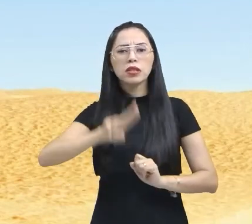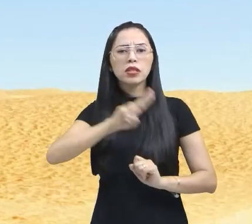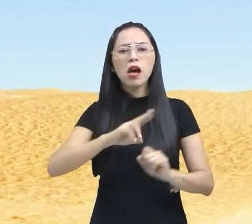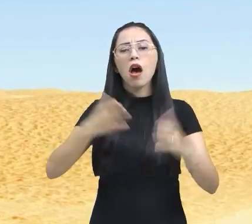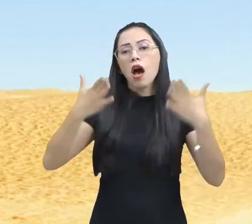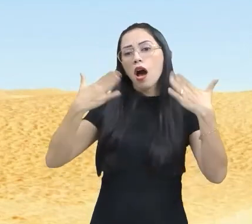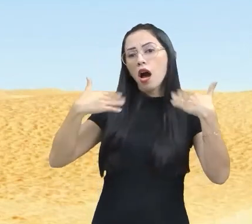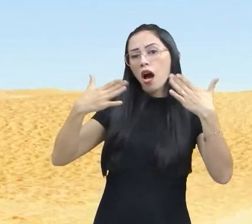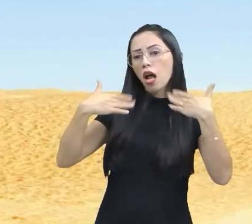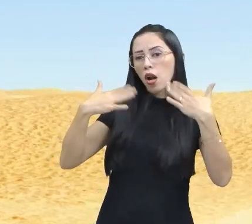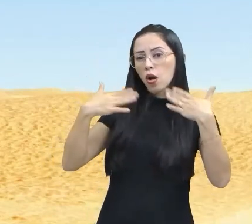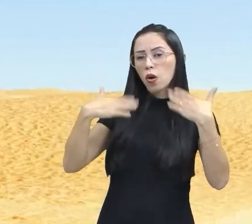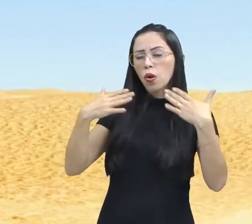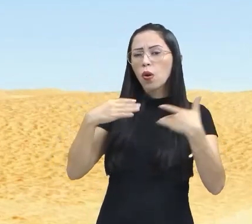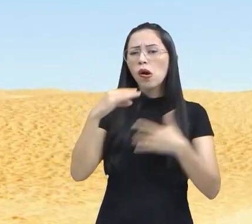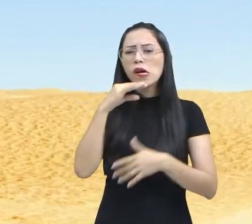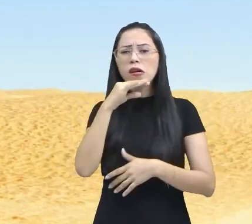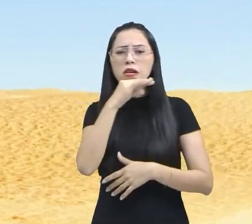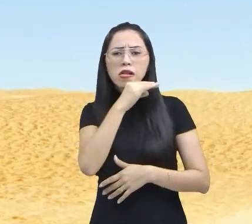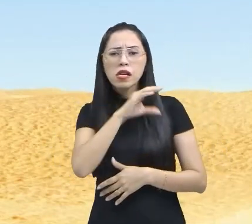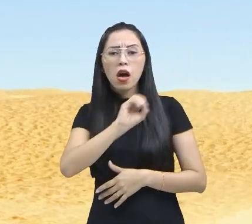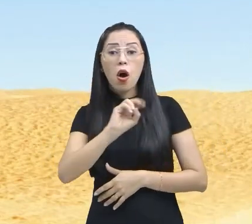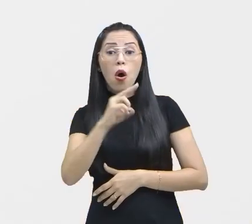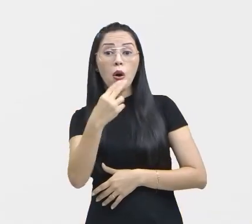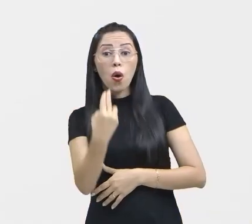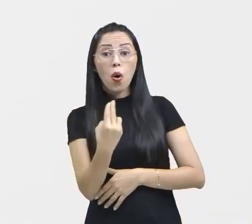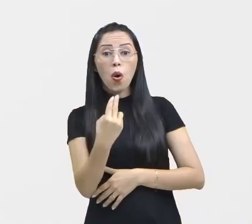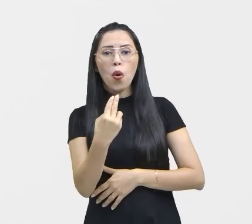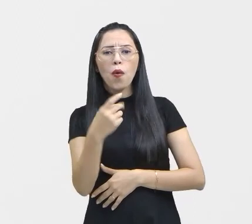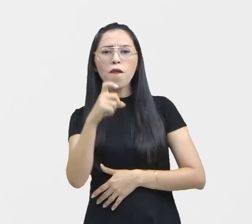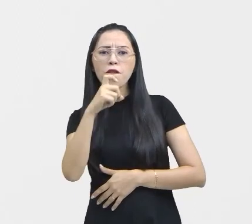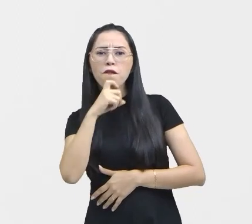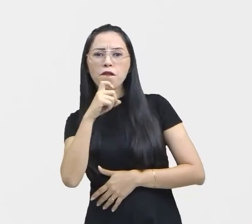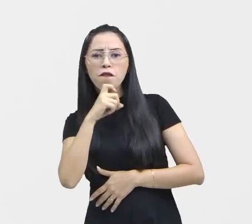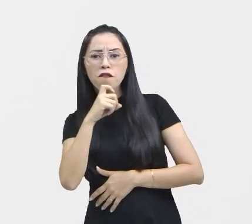deserto, quanto temperaturas frias. De olho na tela.